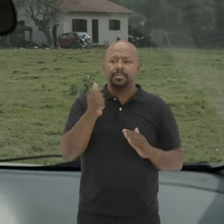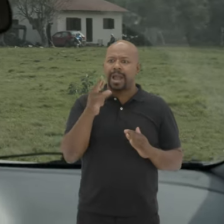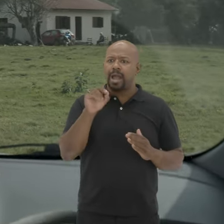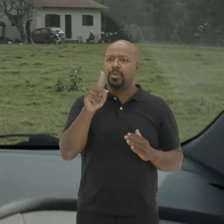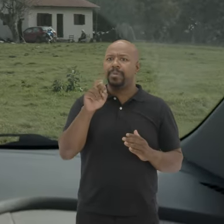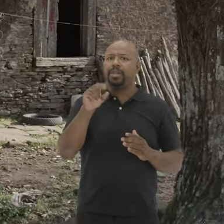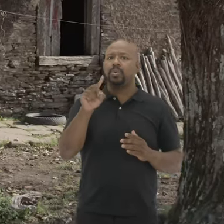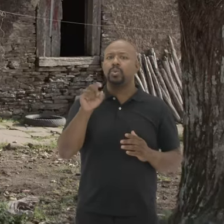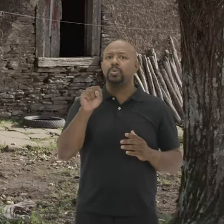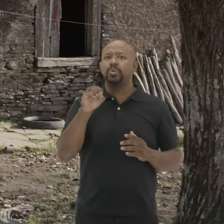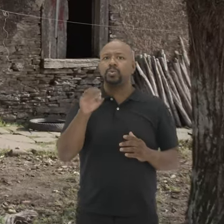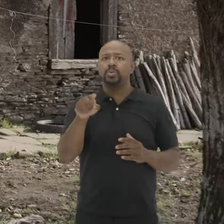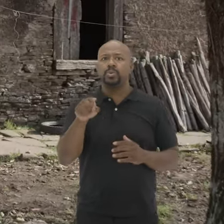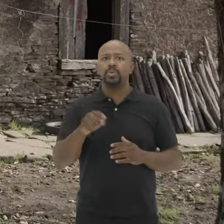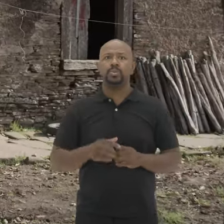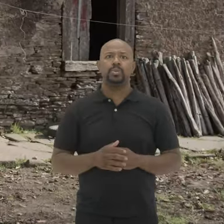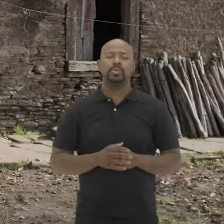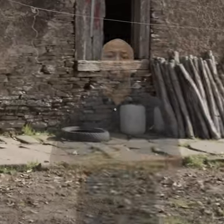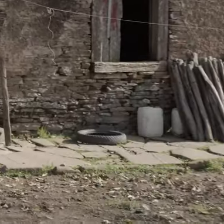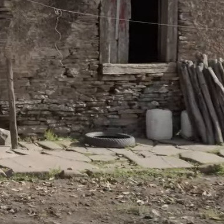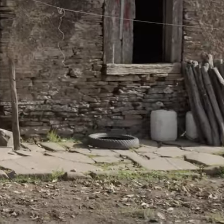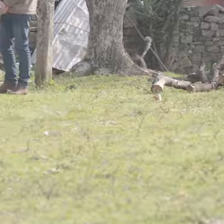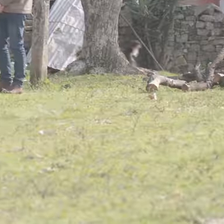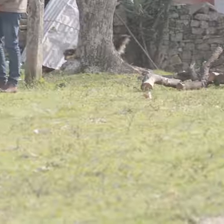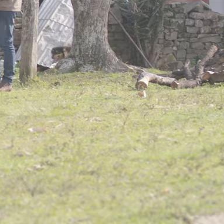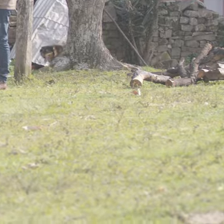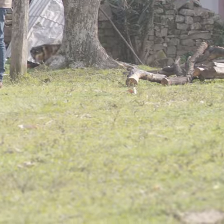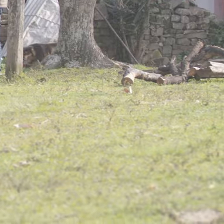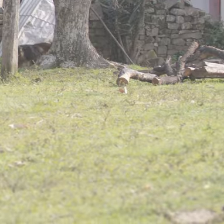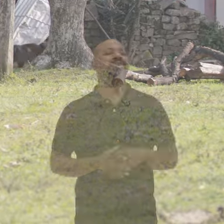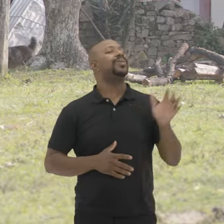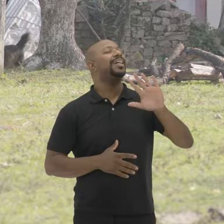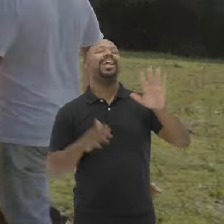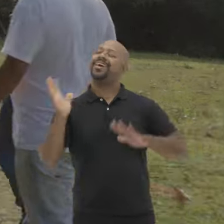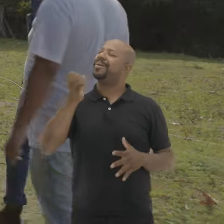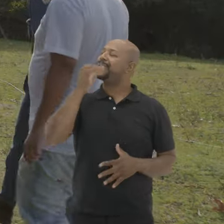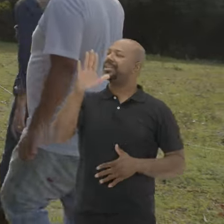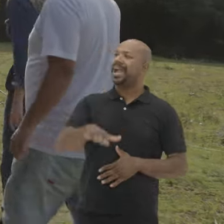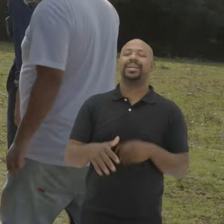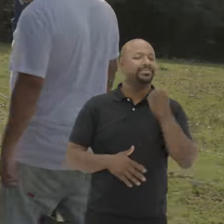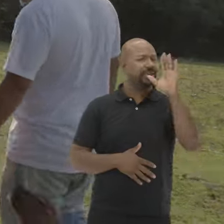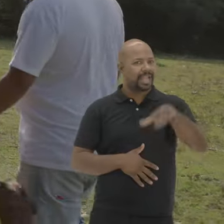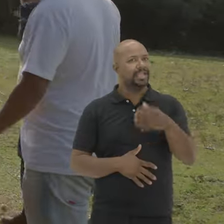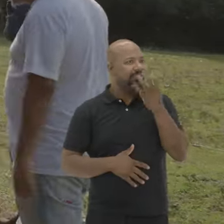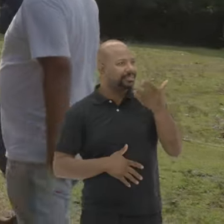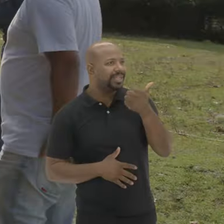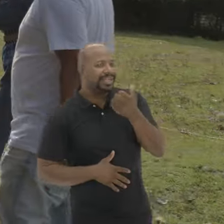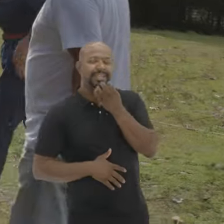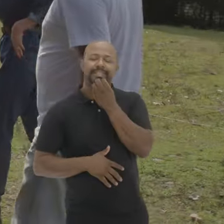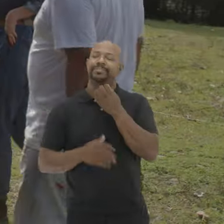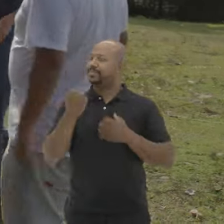Pedroso fachada da casa antiga ele se aproximam de um senhor e um homem Boa tarde tudo bem